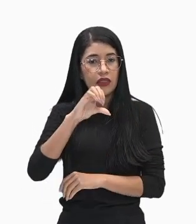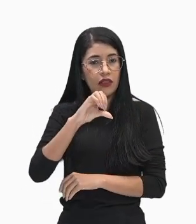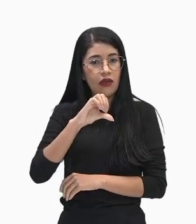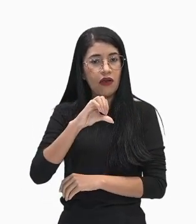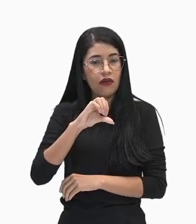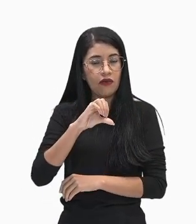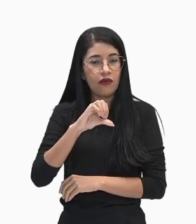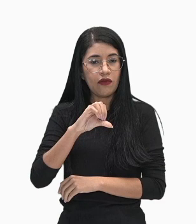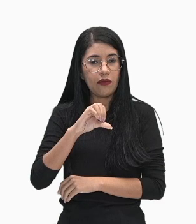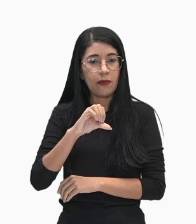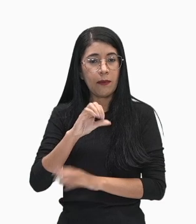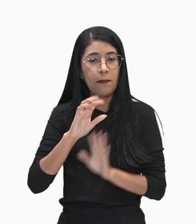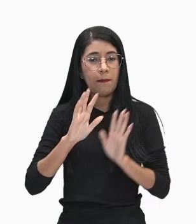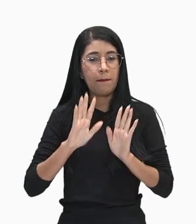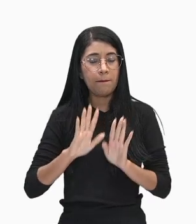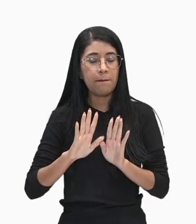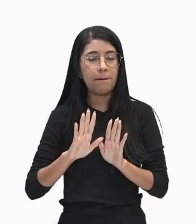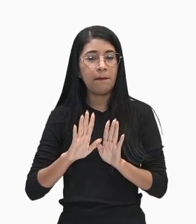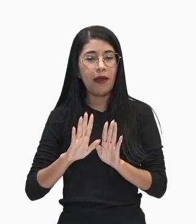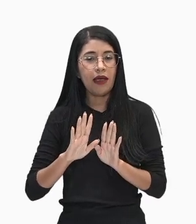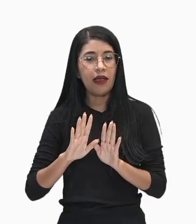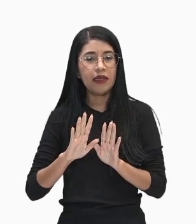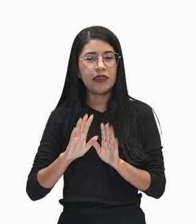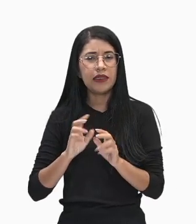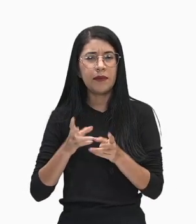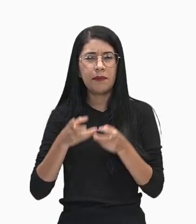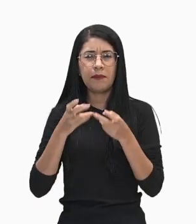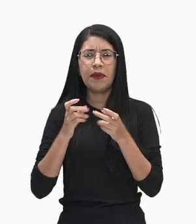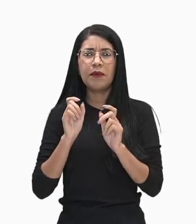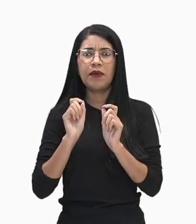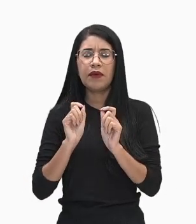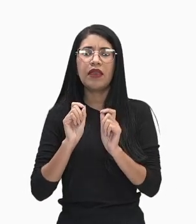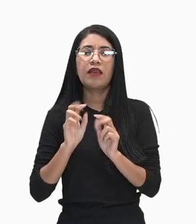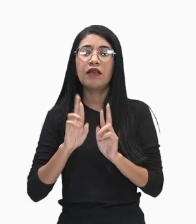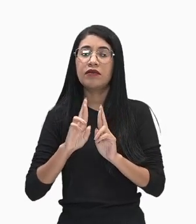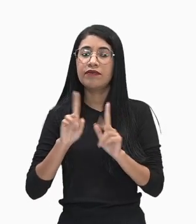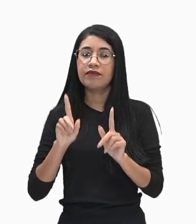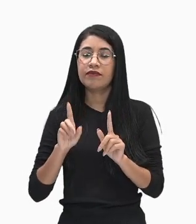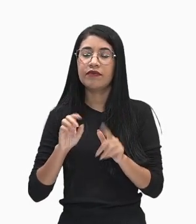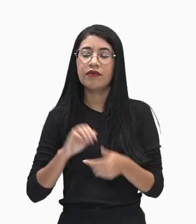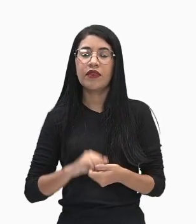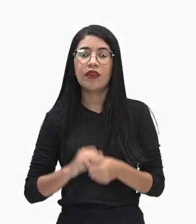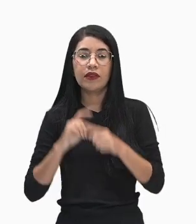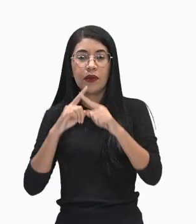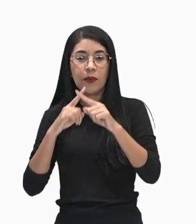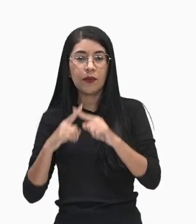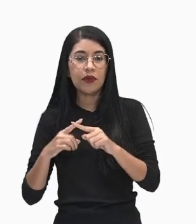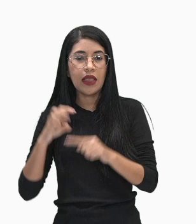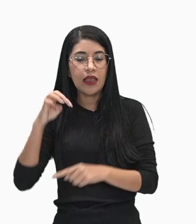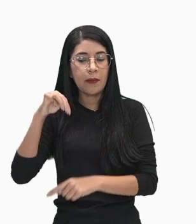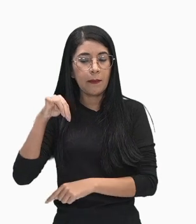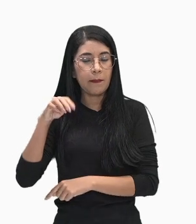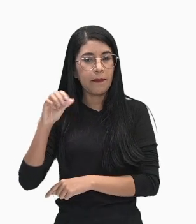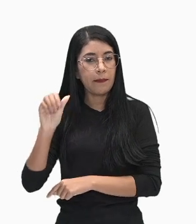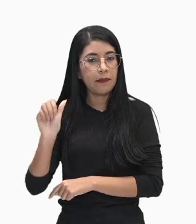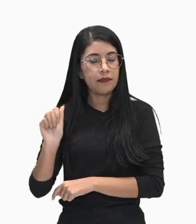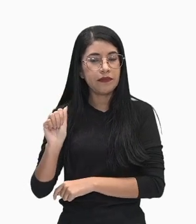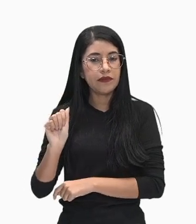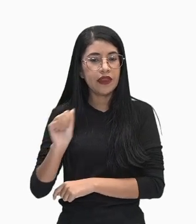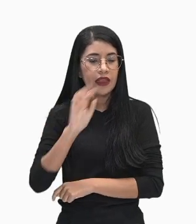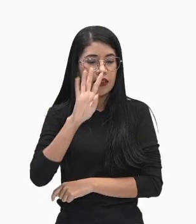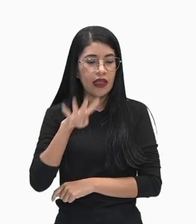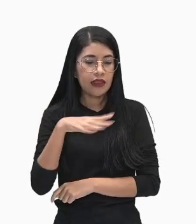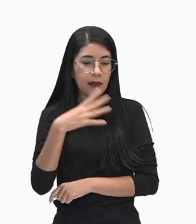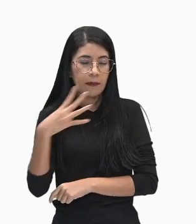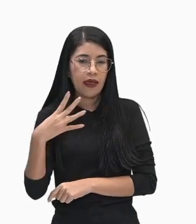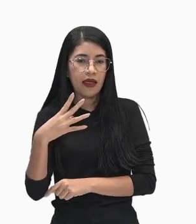veio um prefixo aqui, né? Veio um submúltiplo, miliampere. Lá na tabelinha o mili vale